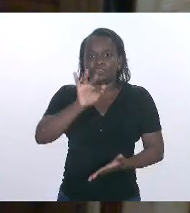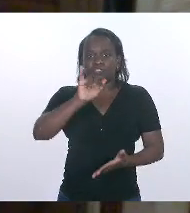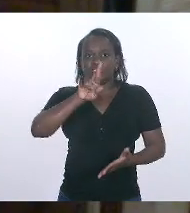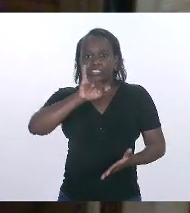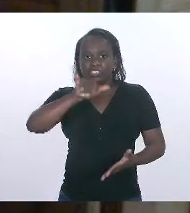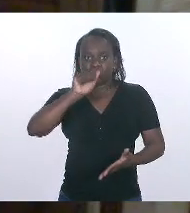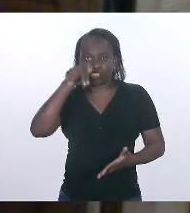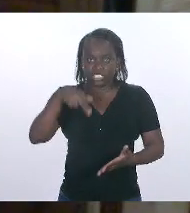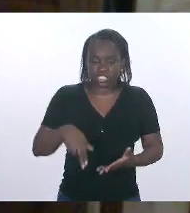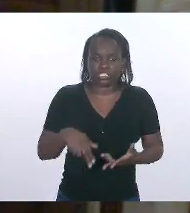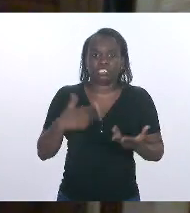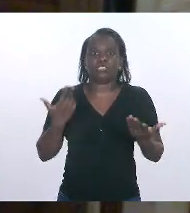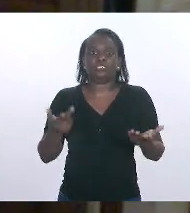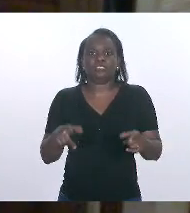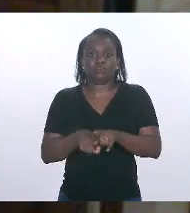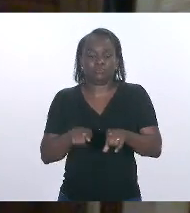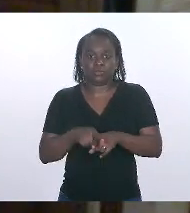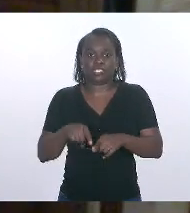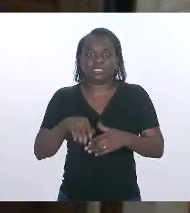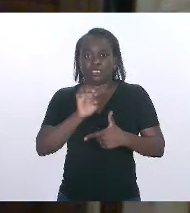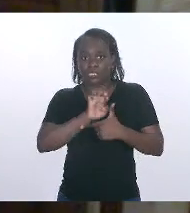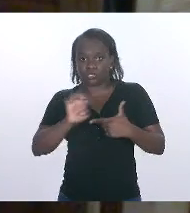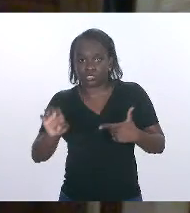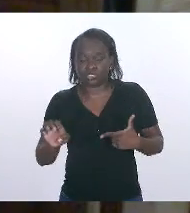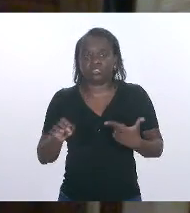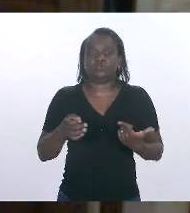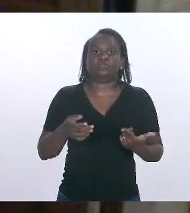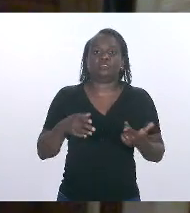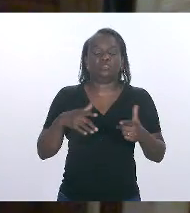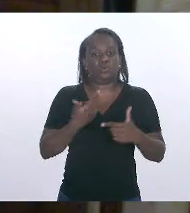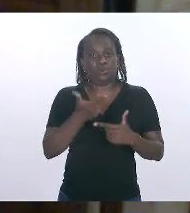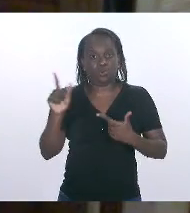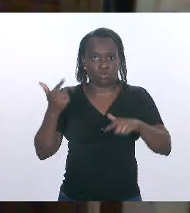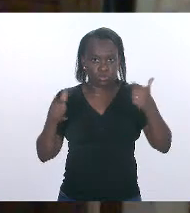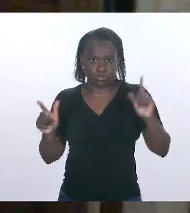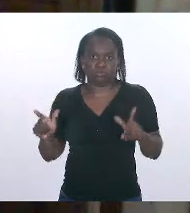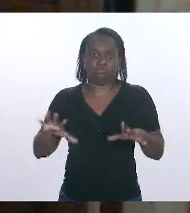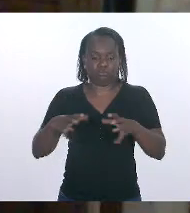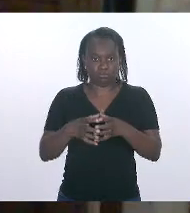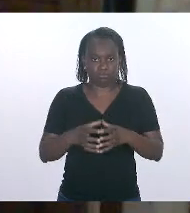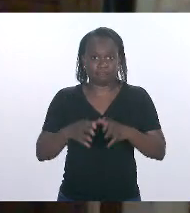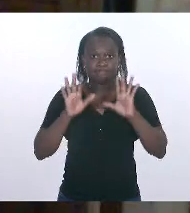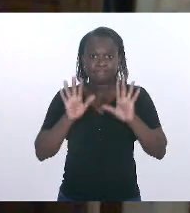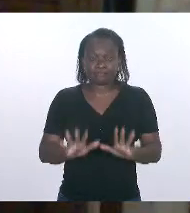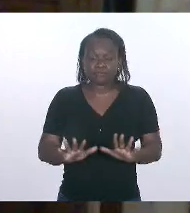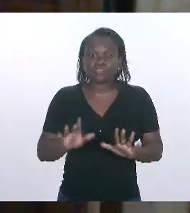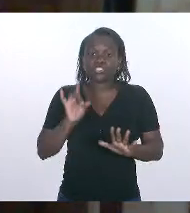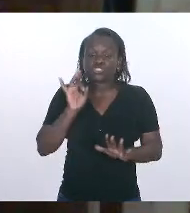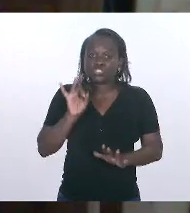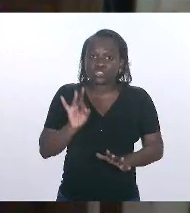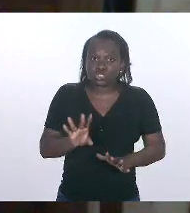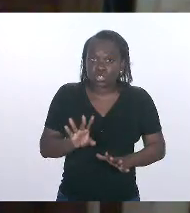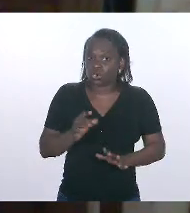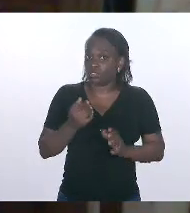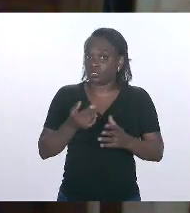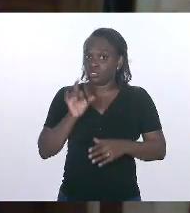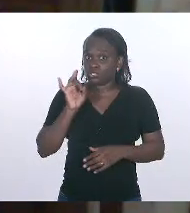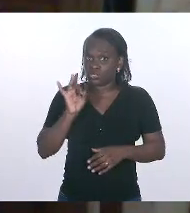Firjan, do próprio Poder Executivo e de outros integrantes, mas que somente